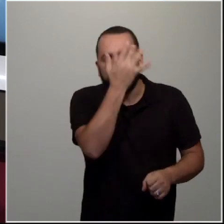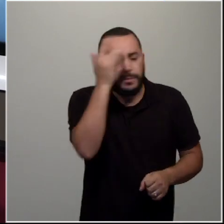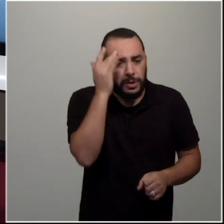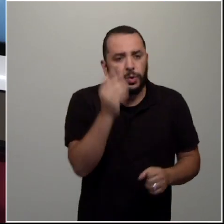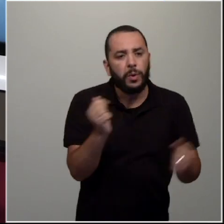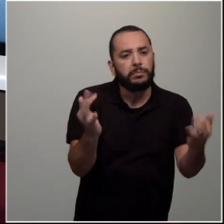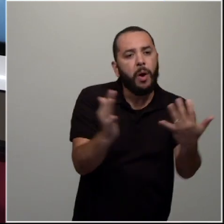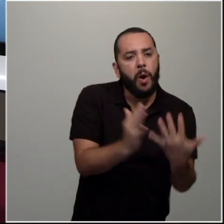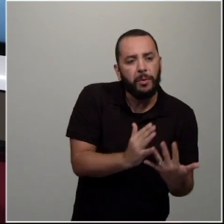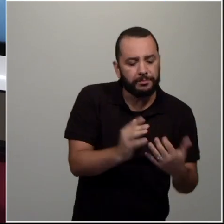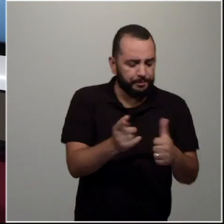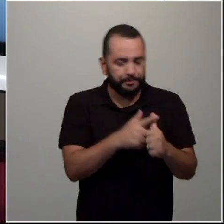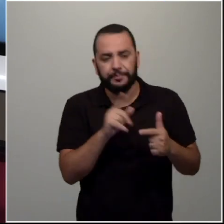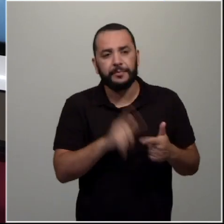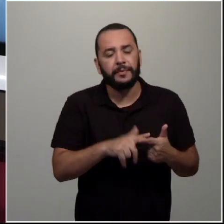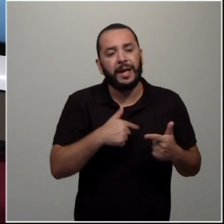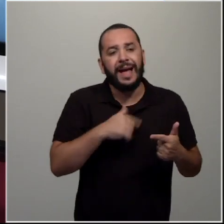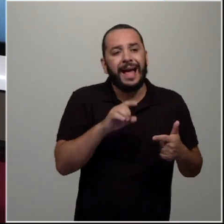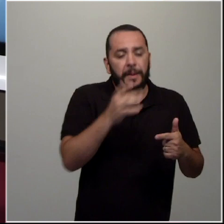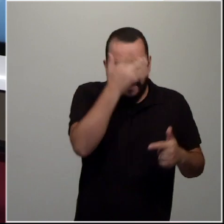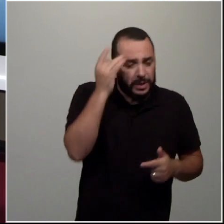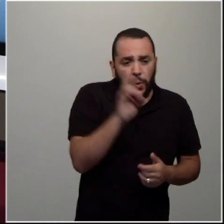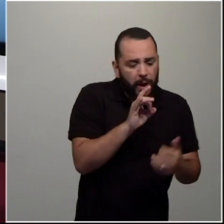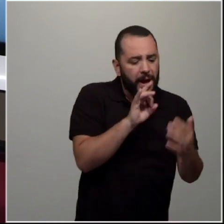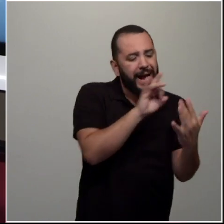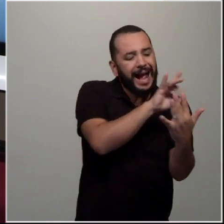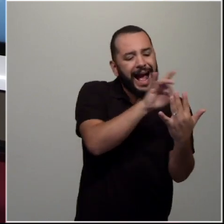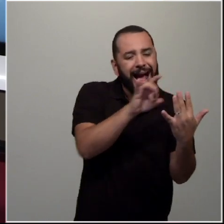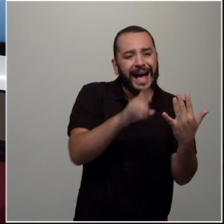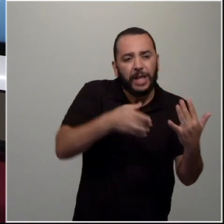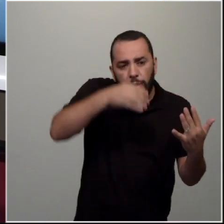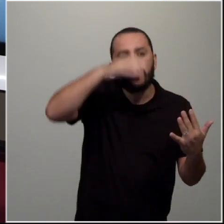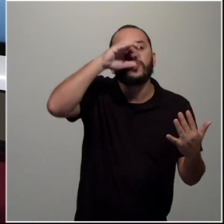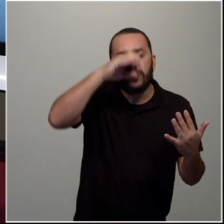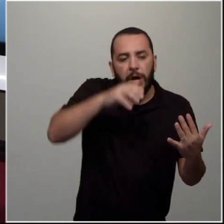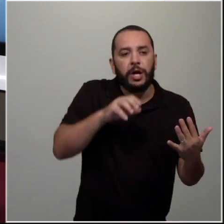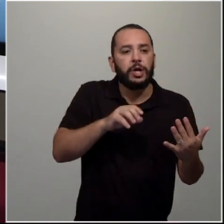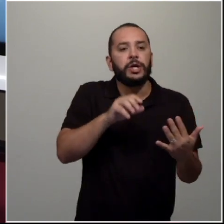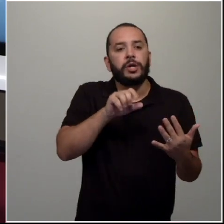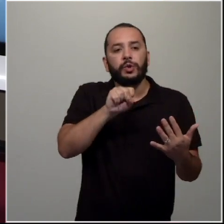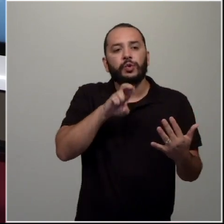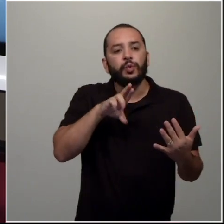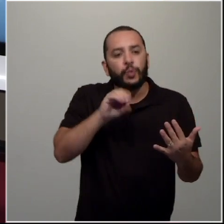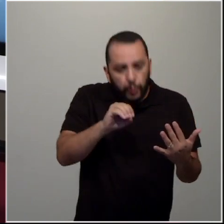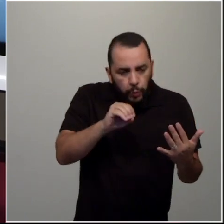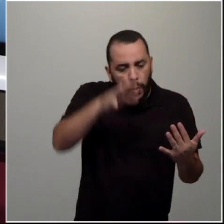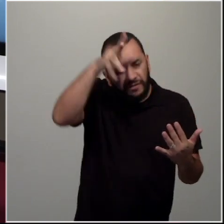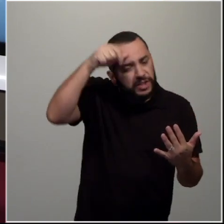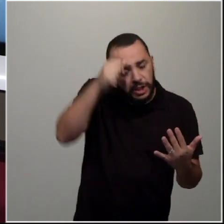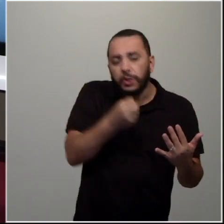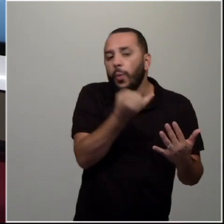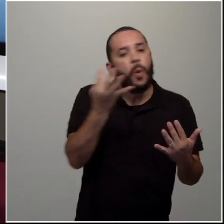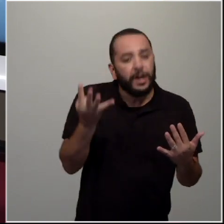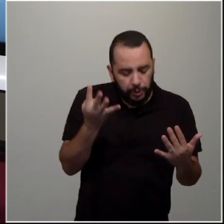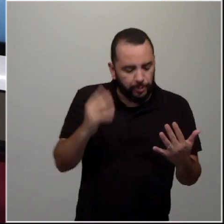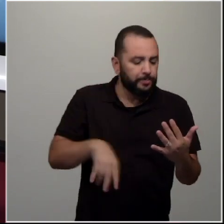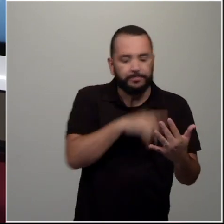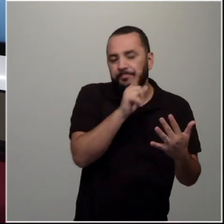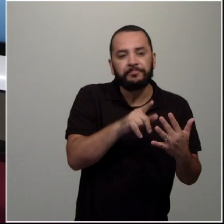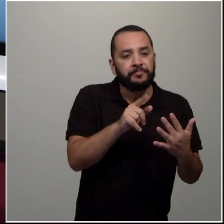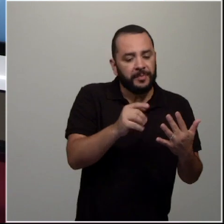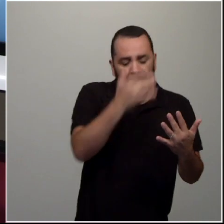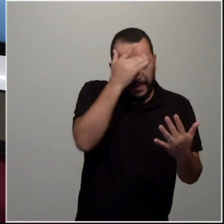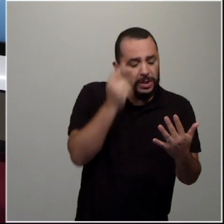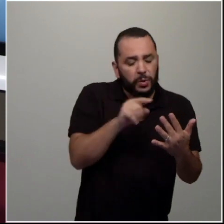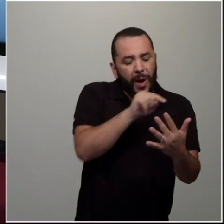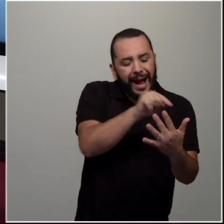quanto é cada uma dessas pessoas toma de suco ou refrigerante com é quanto essas pessoas consomem de